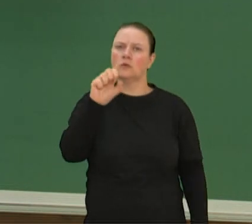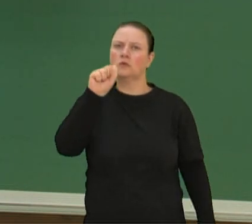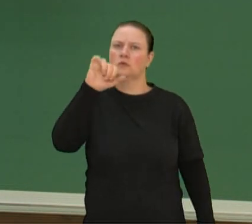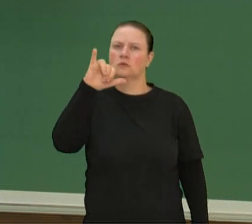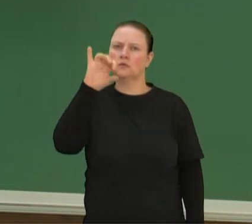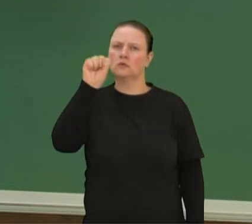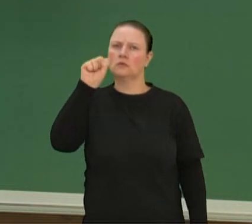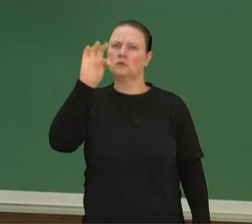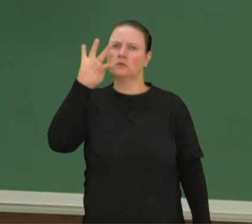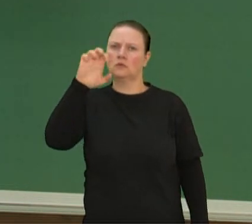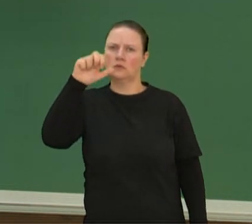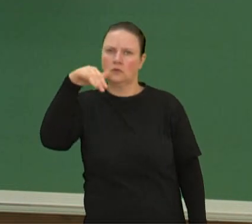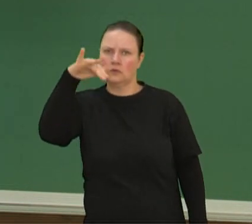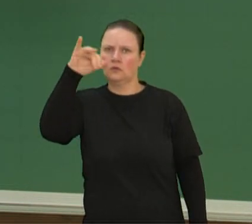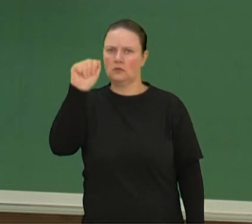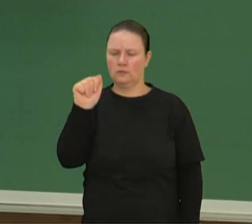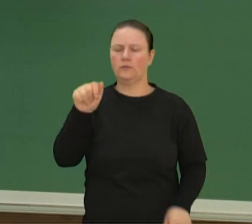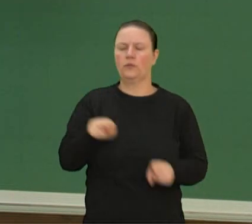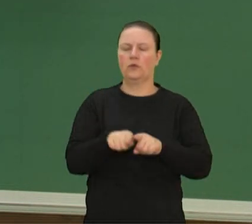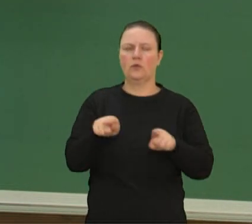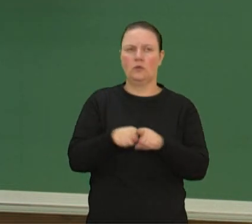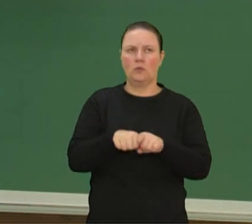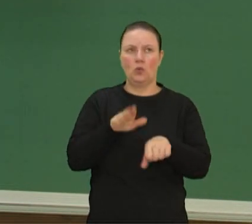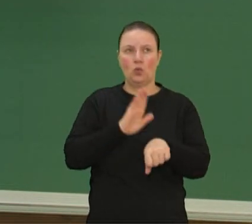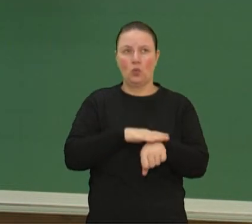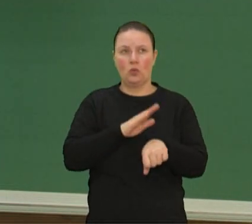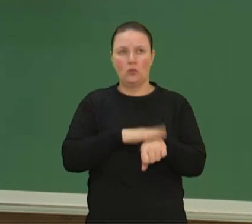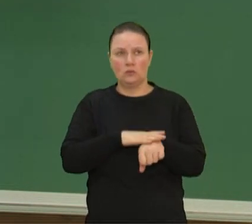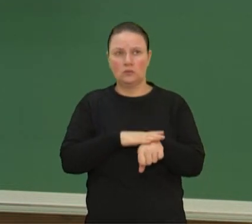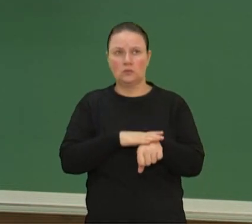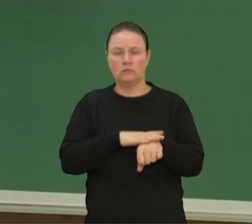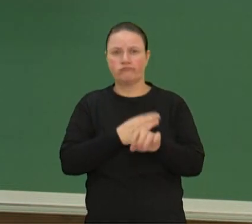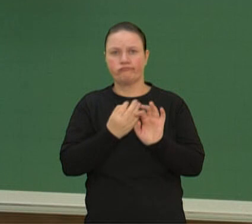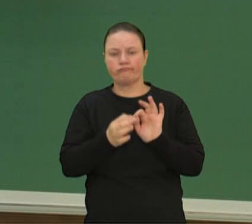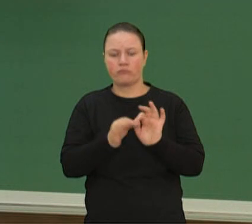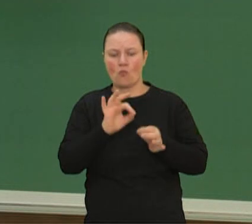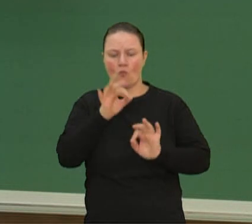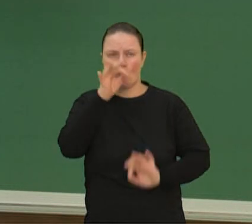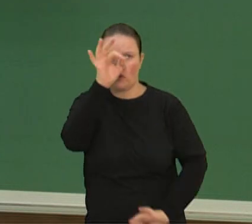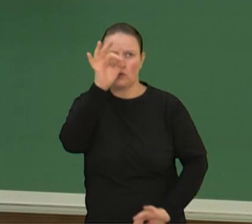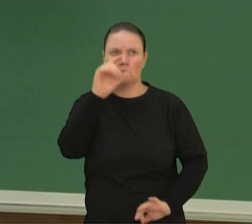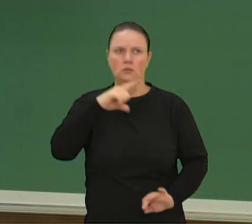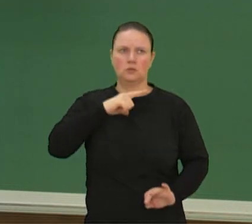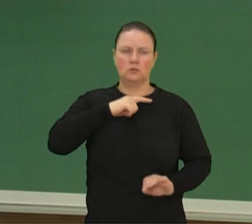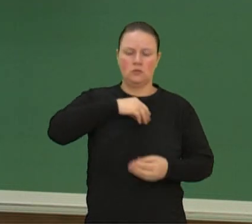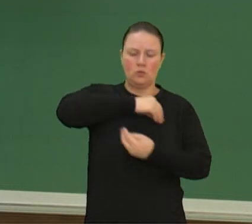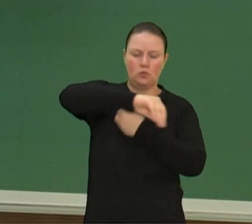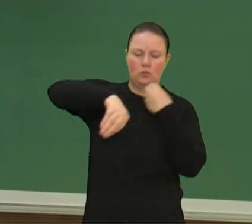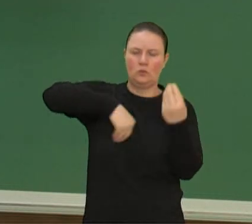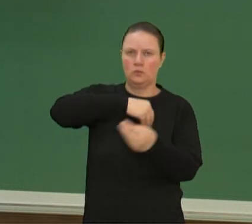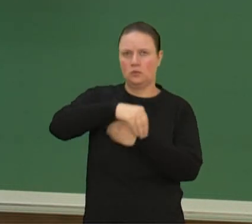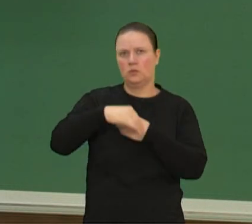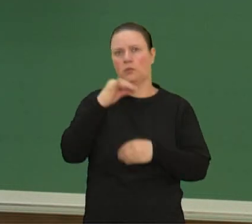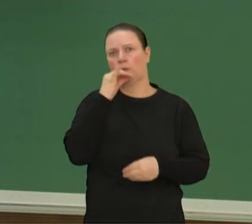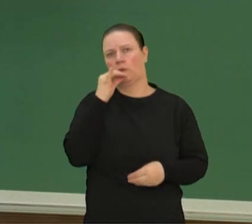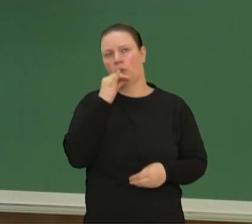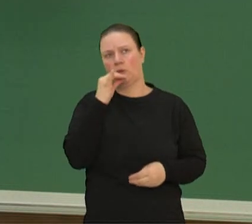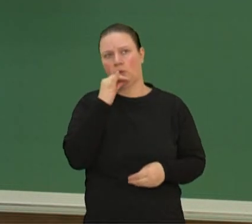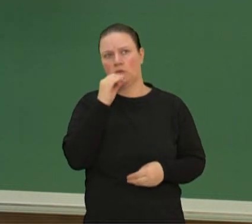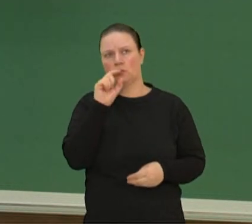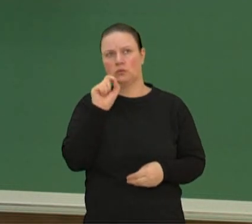no qual a execução ininterrupta e por tempo prolongado. Métodos mistos, um bom exemplo é o